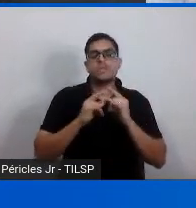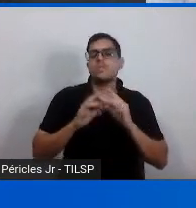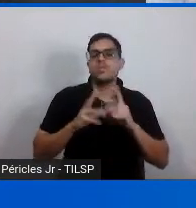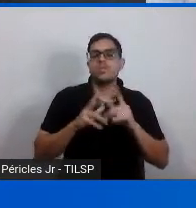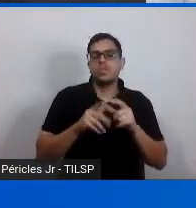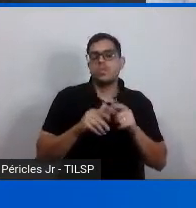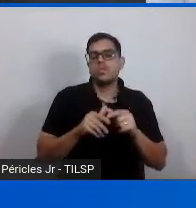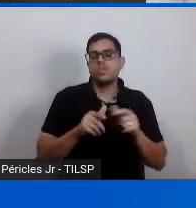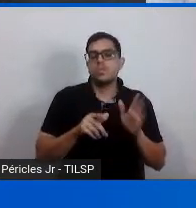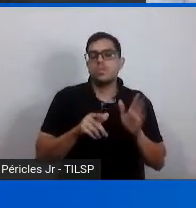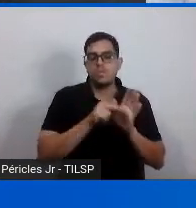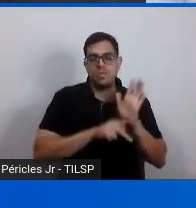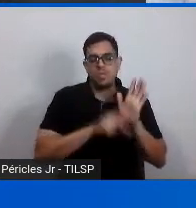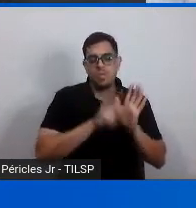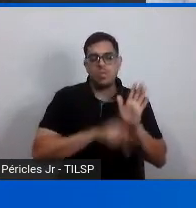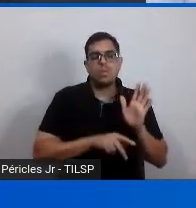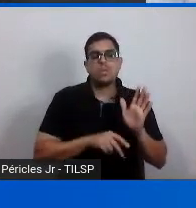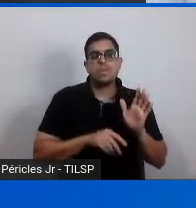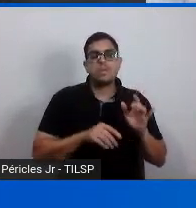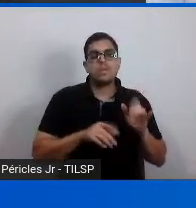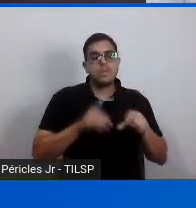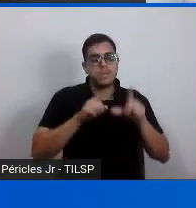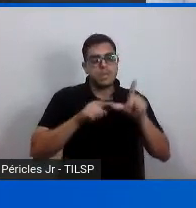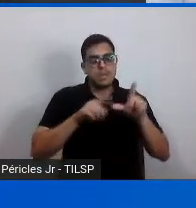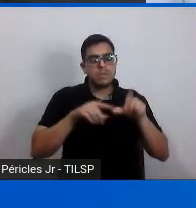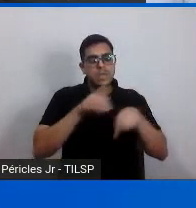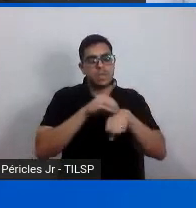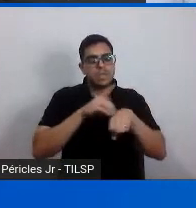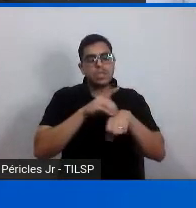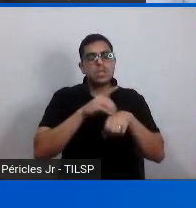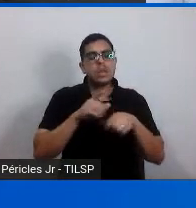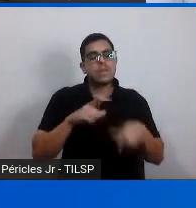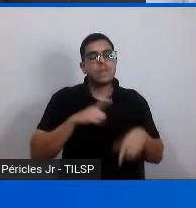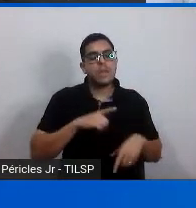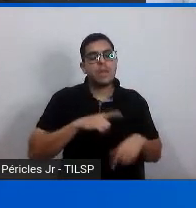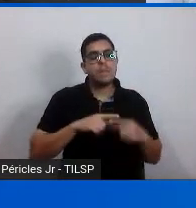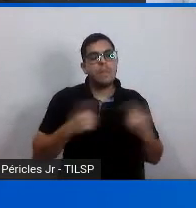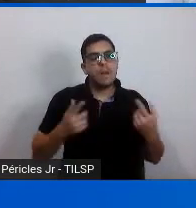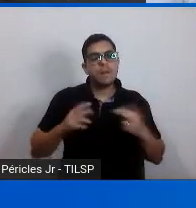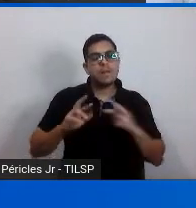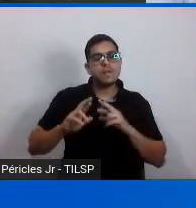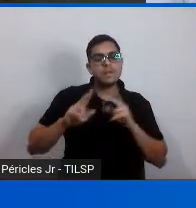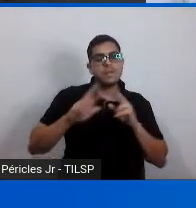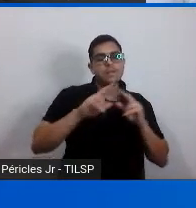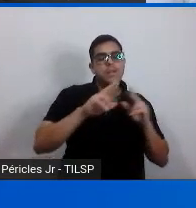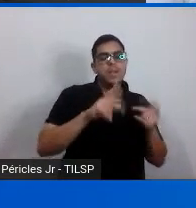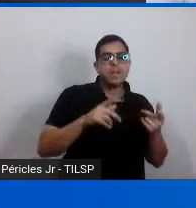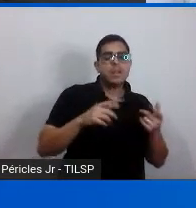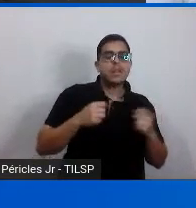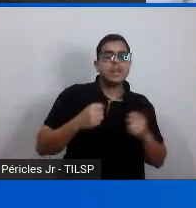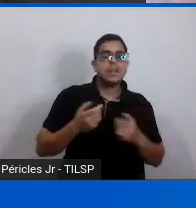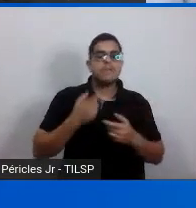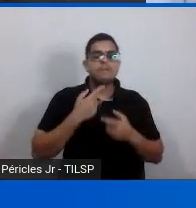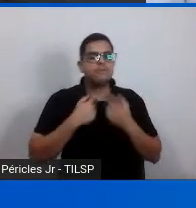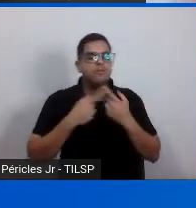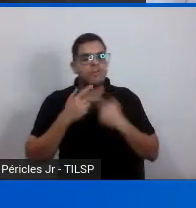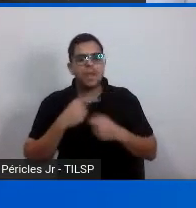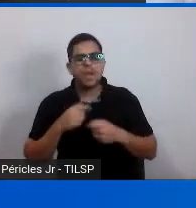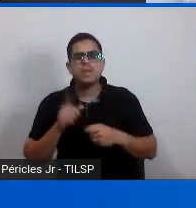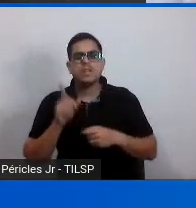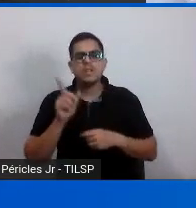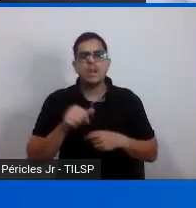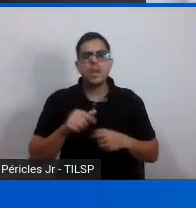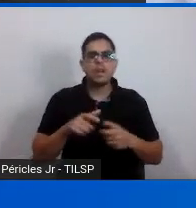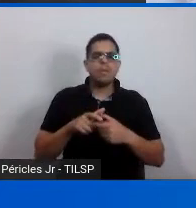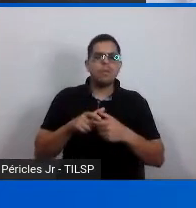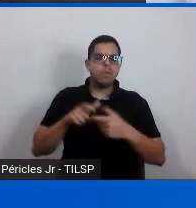a expectativa de que o conhecimento seja mais amplo né seja proporcionado para o nosso projeto e para educação